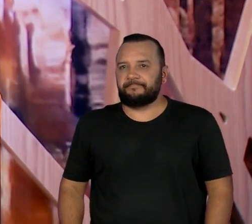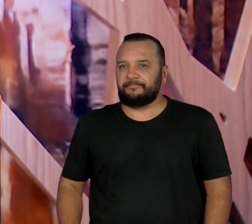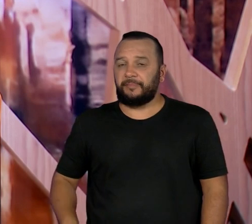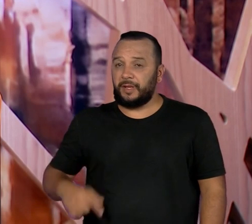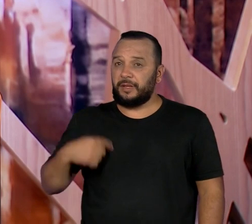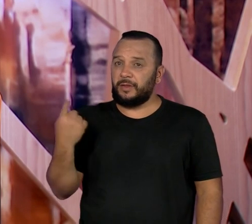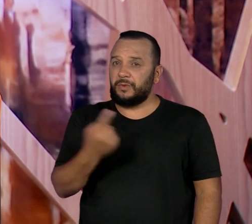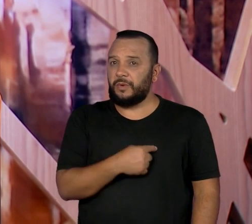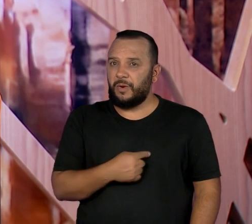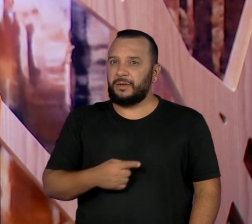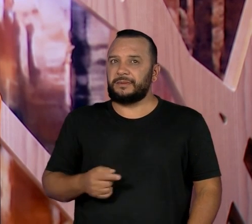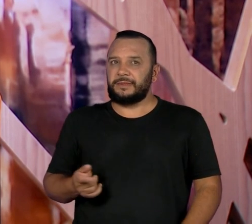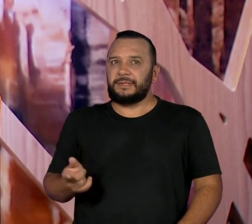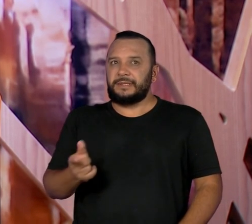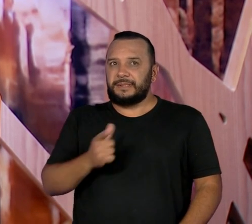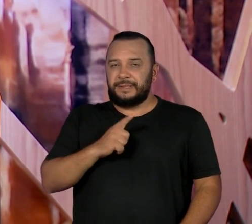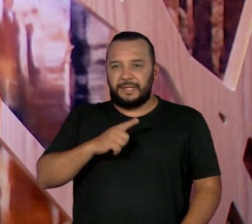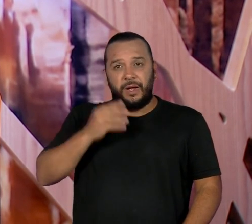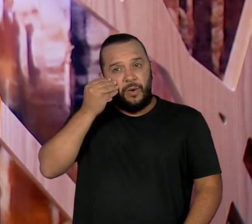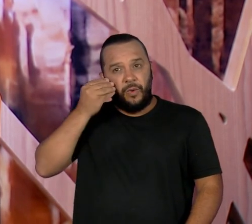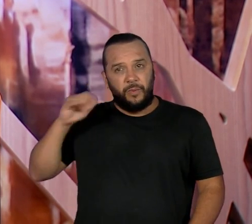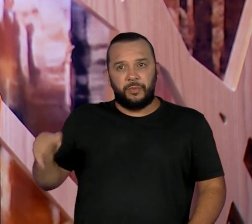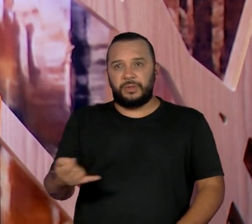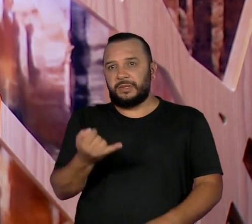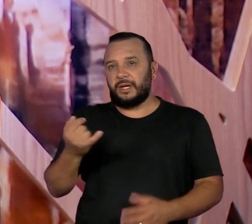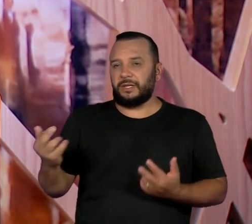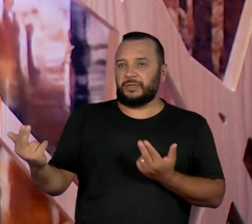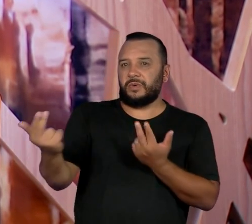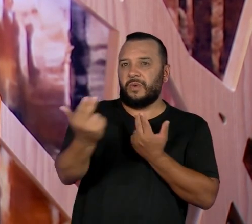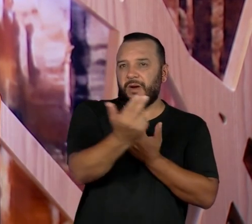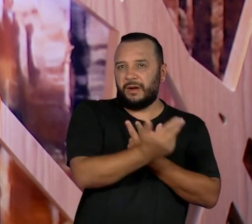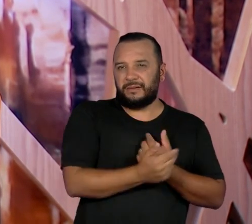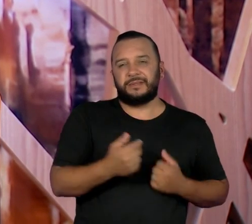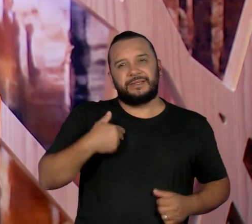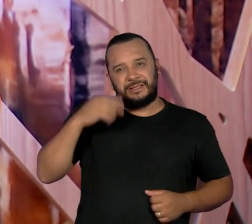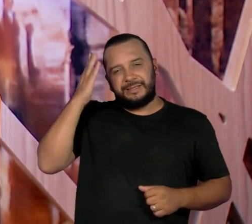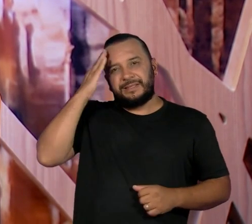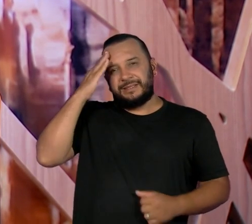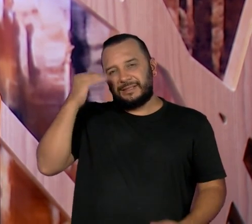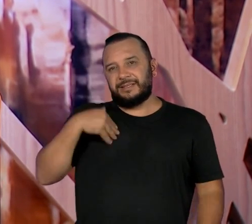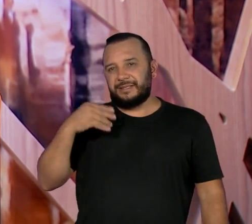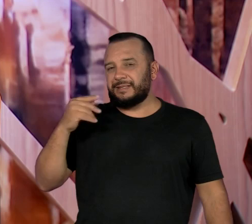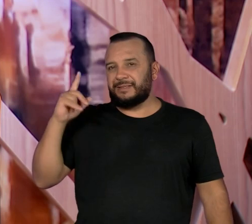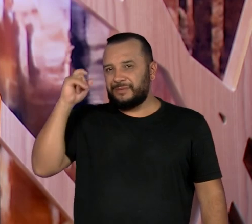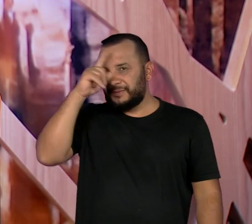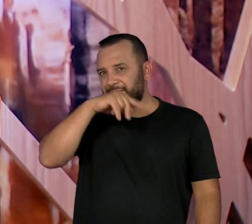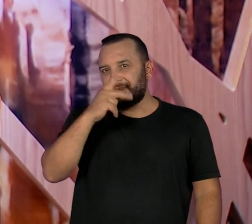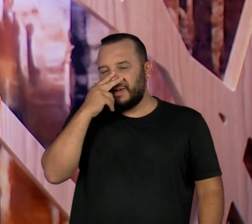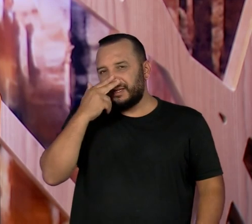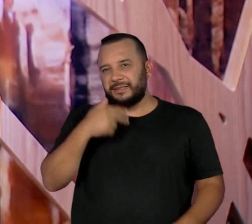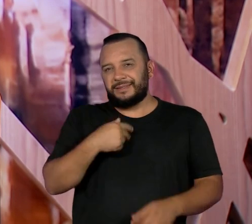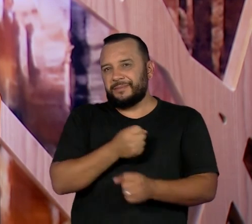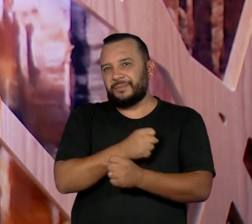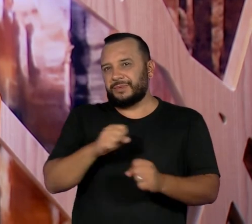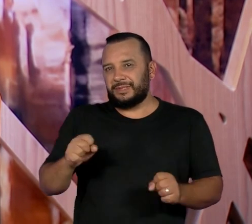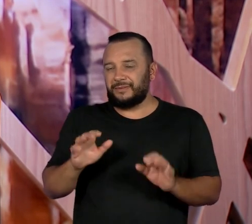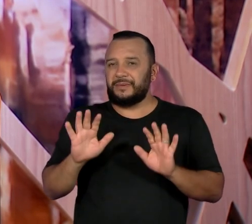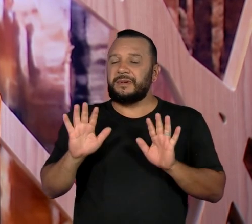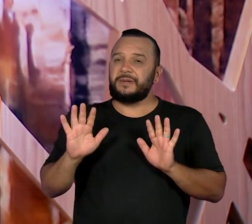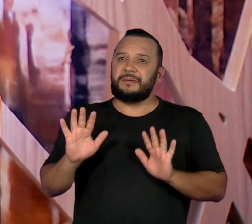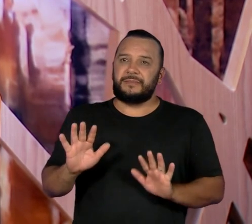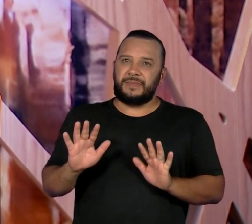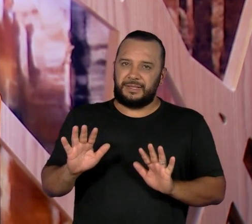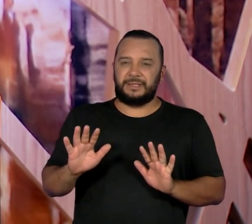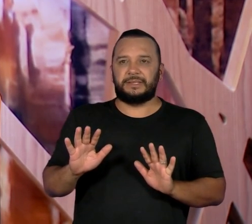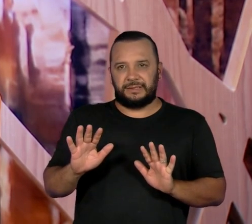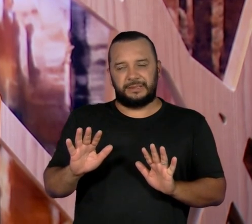ter iguais condições. Eu sei que é quase um sonho utópico no sentido da imediatez, porque